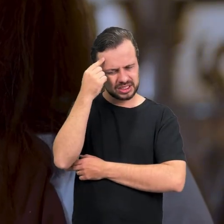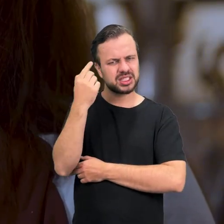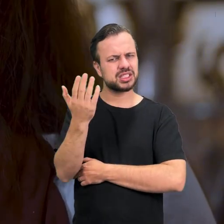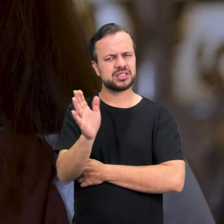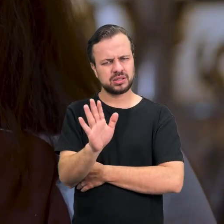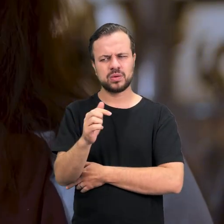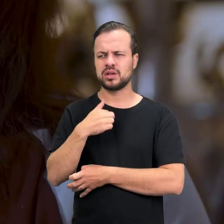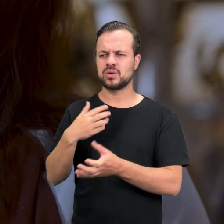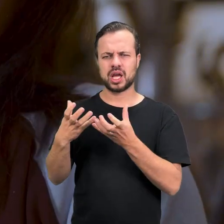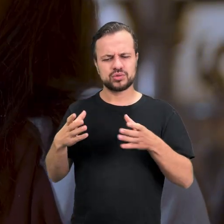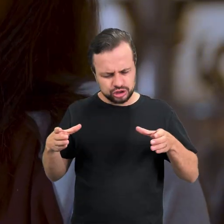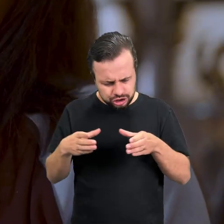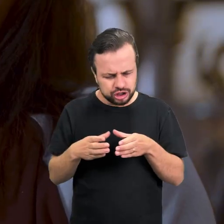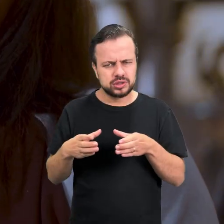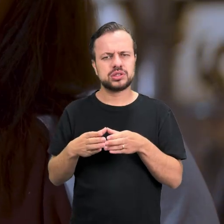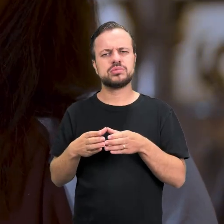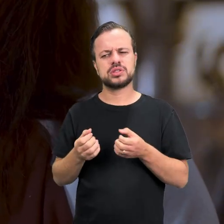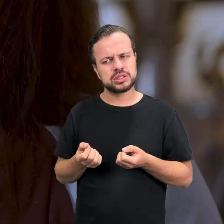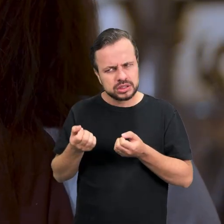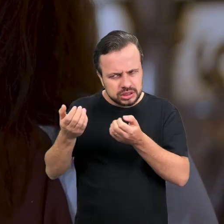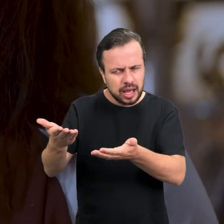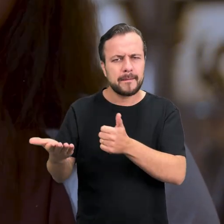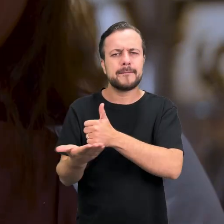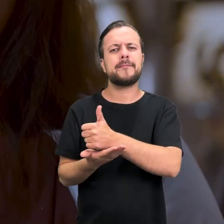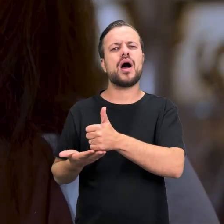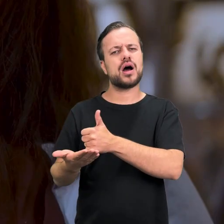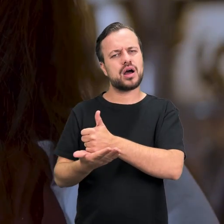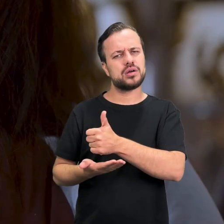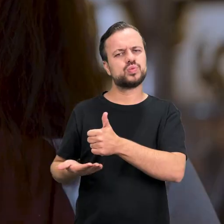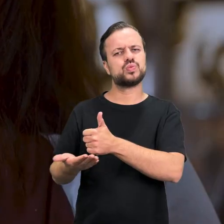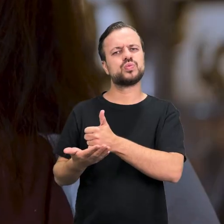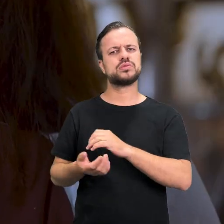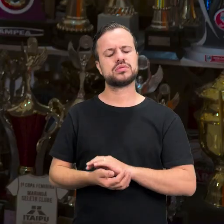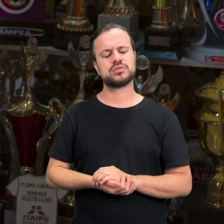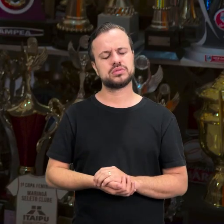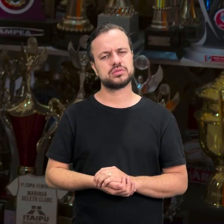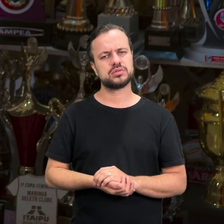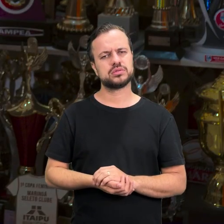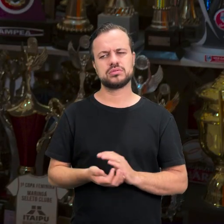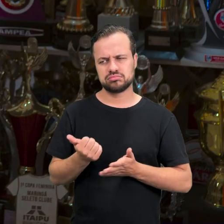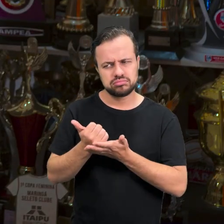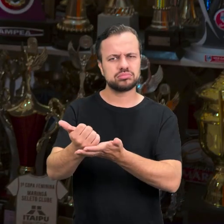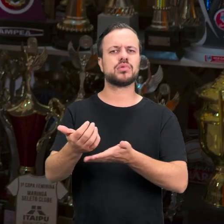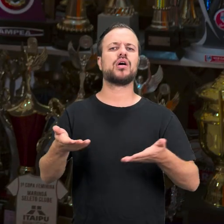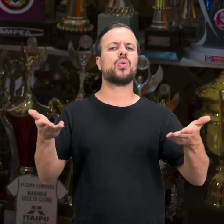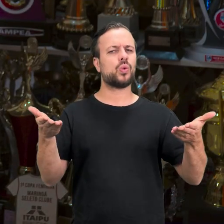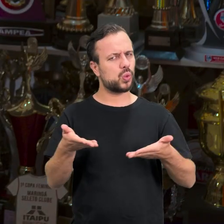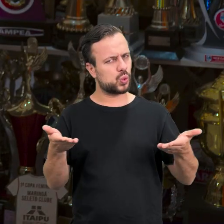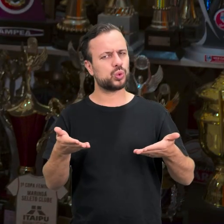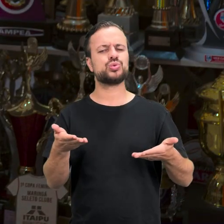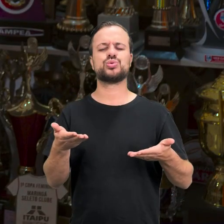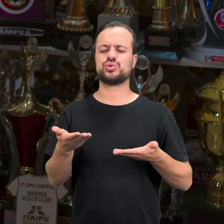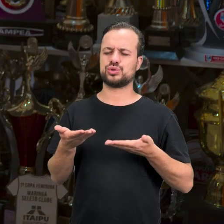quero ter um time, mas eu quero ter um time no qual dê pelo menos o básico, né? Do suporte para as meninas. Então, hoje a gente